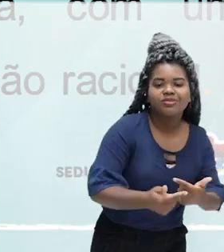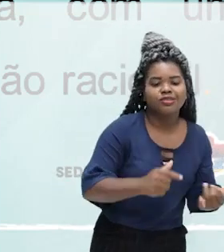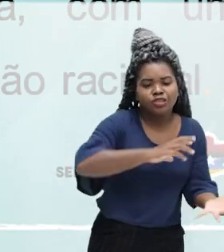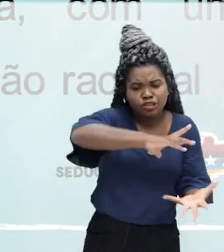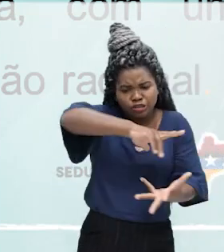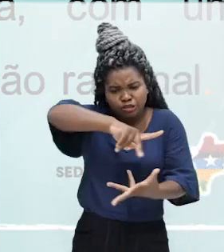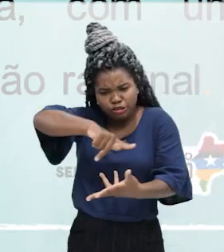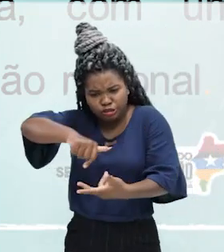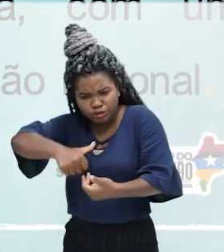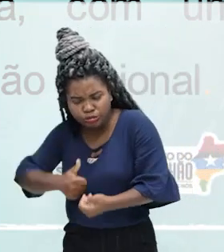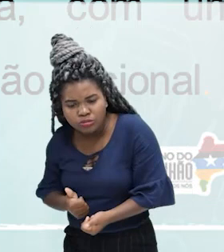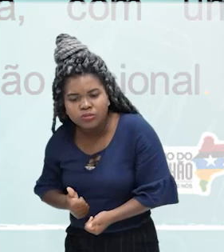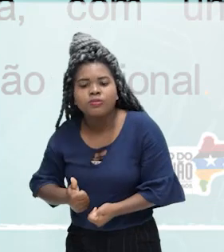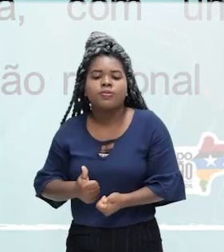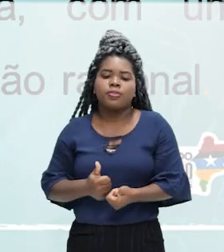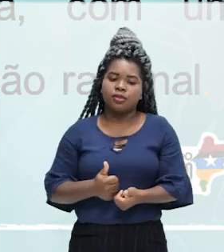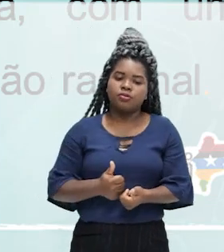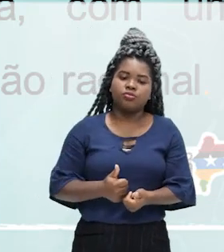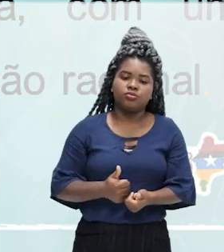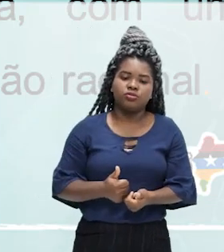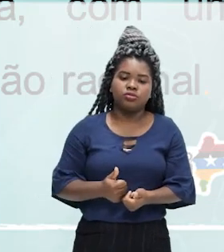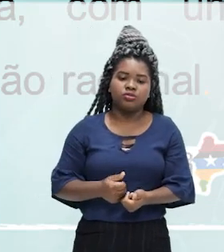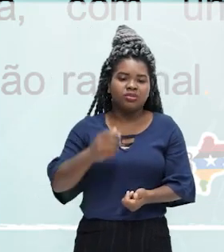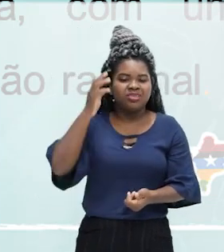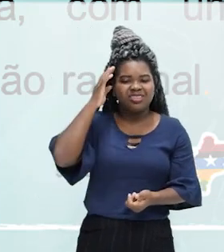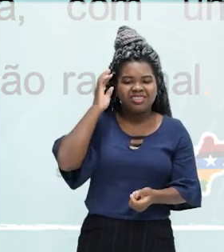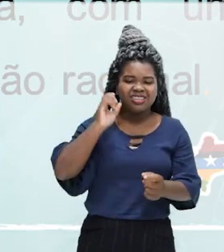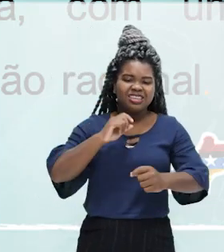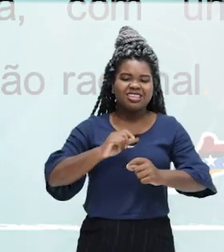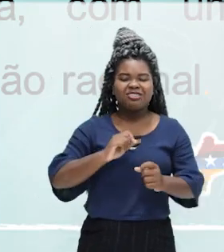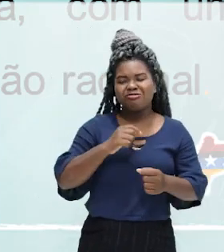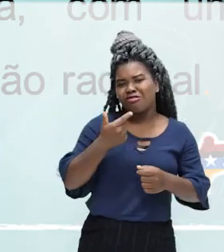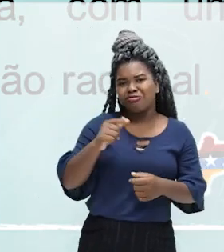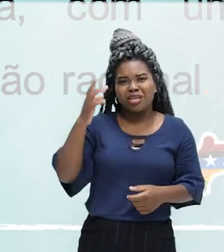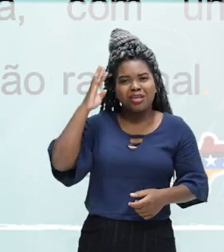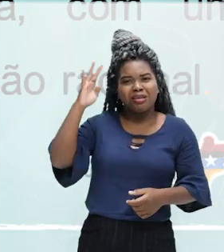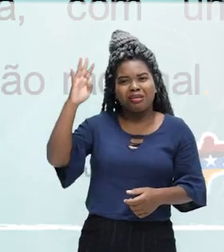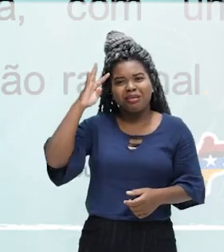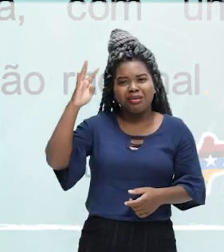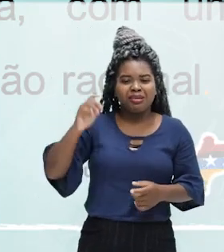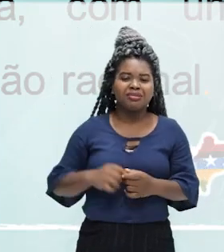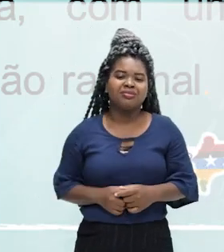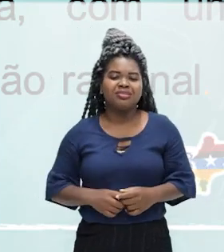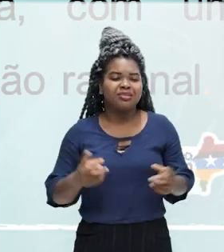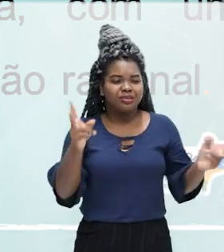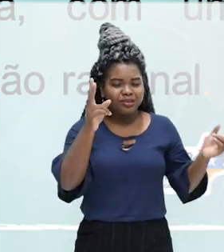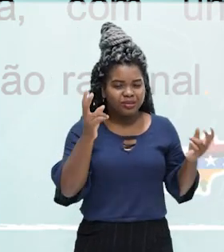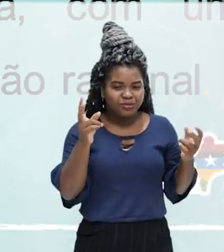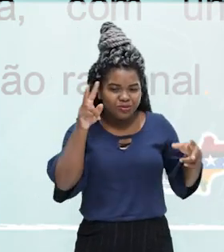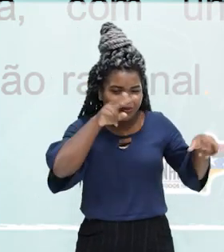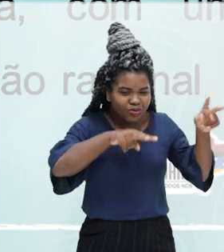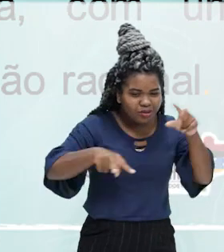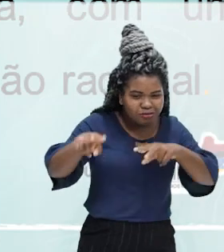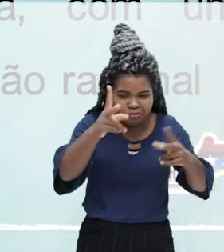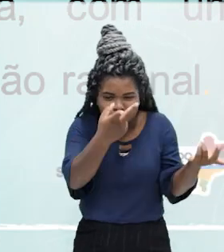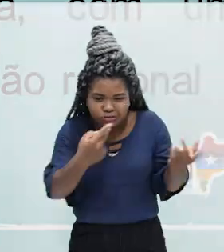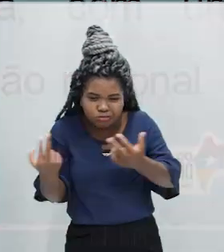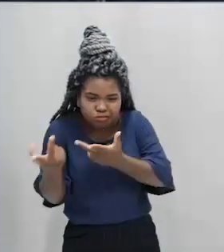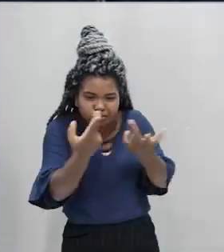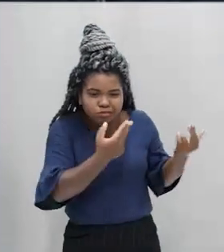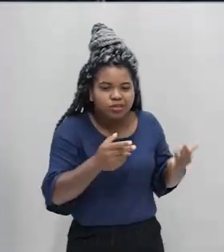de forma mais objetiva, menos fantasiosa, com uma visão e interpretação racional. Quando se fala